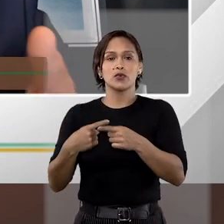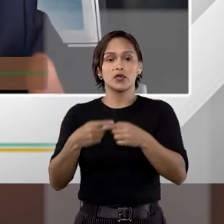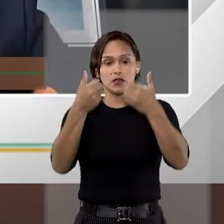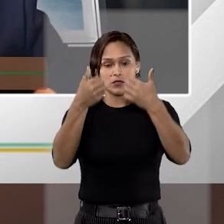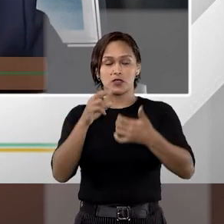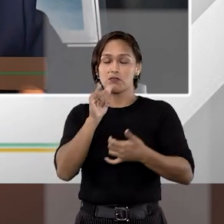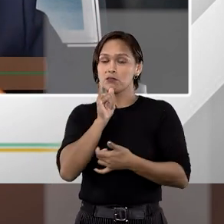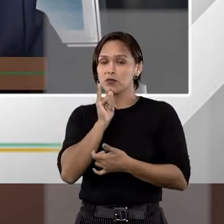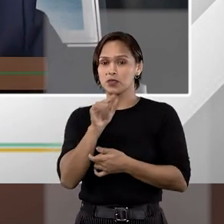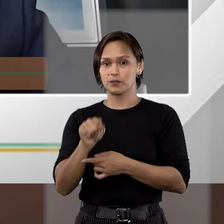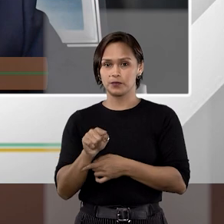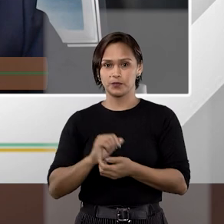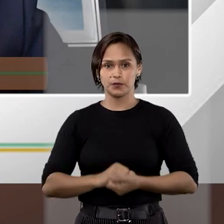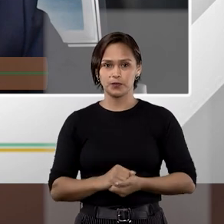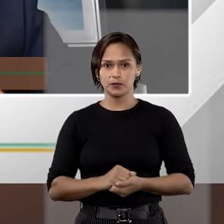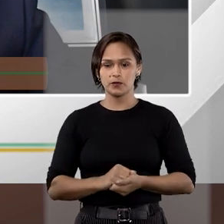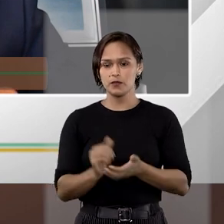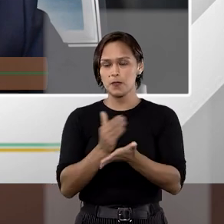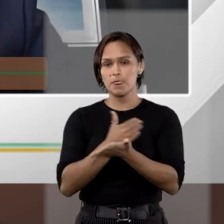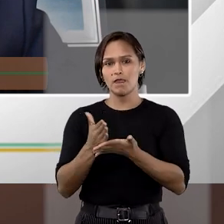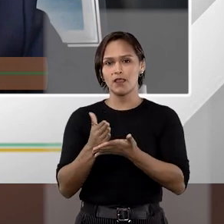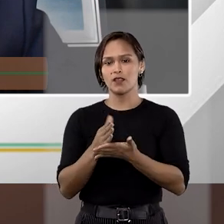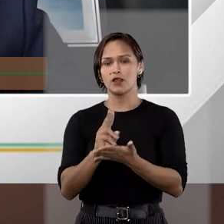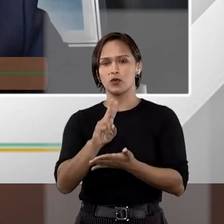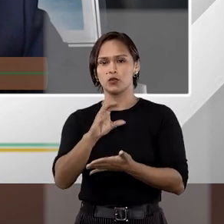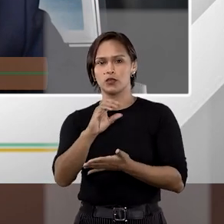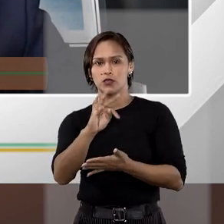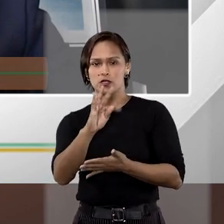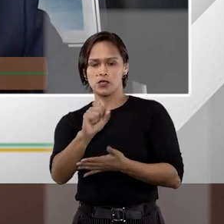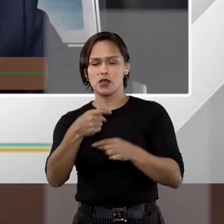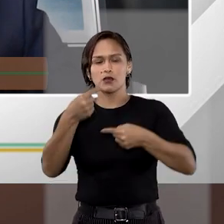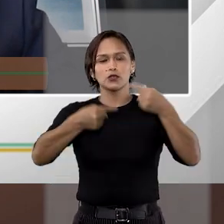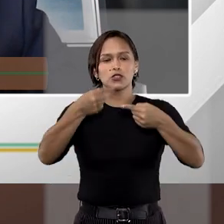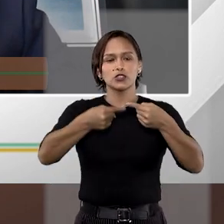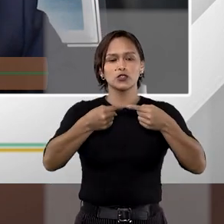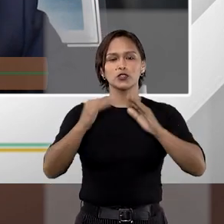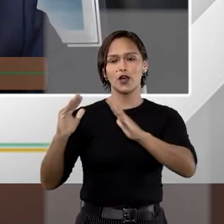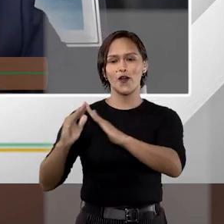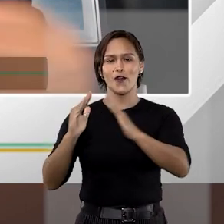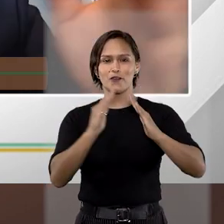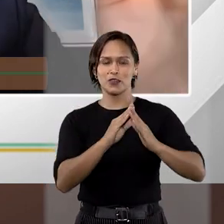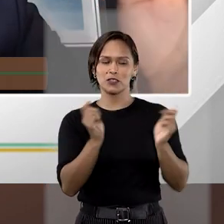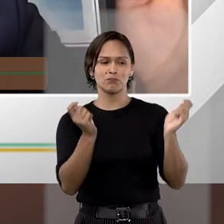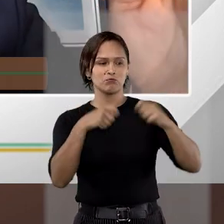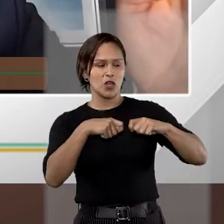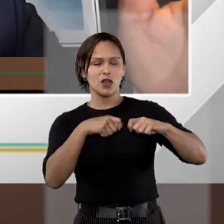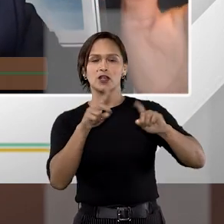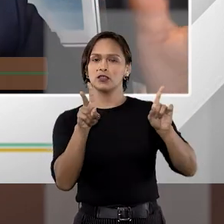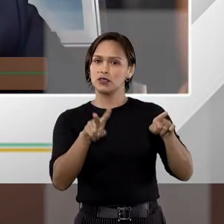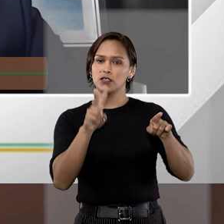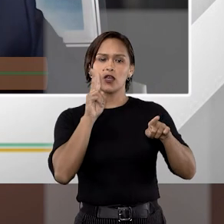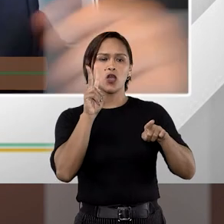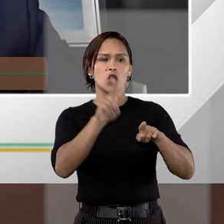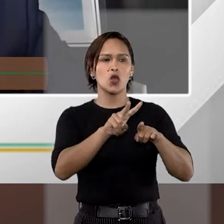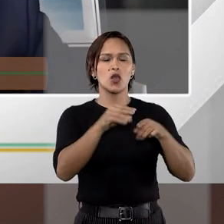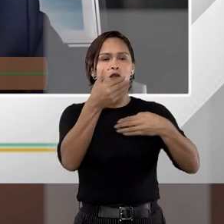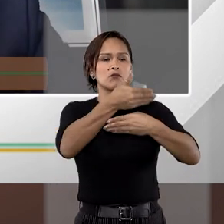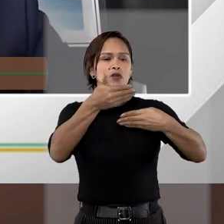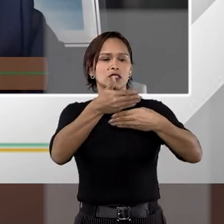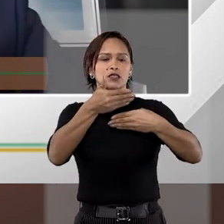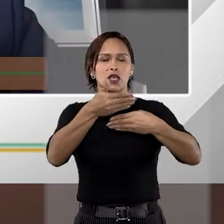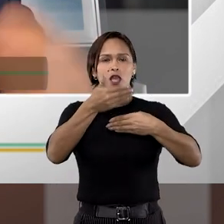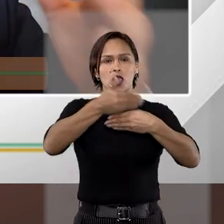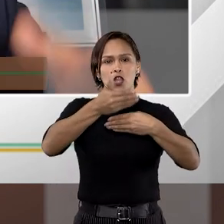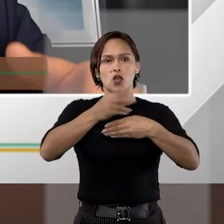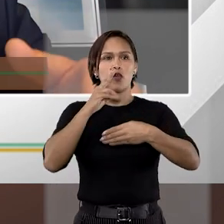eu posso por exemplo né iniciar um TCC em razão do a discussão de vizinhos por uma colocação da